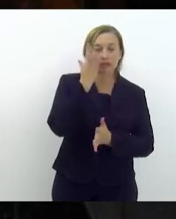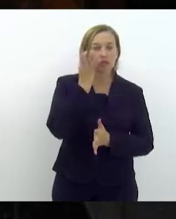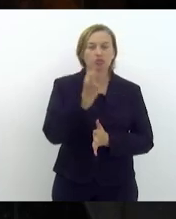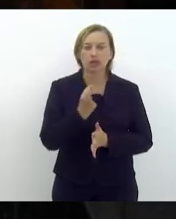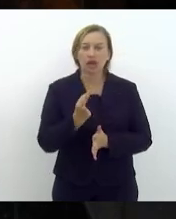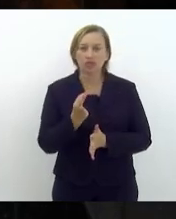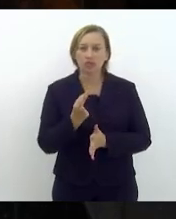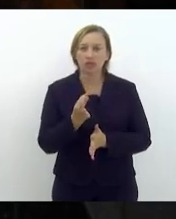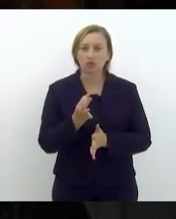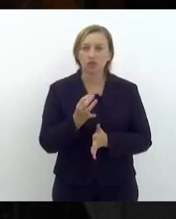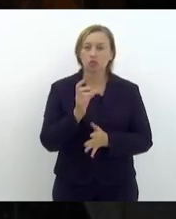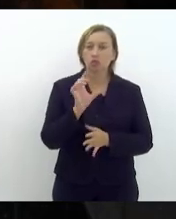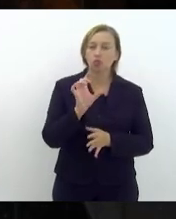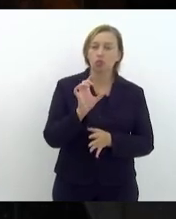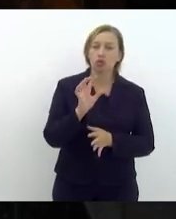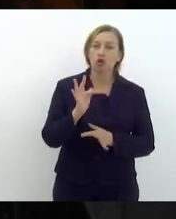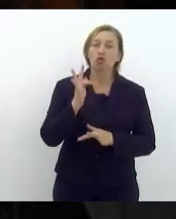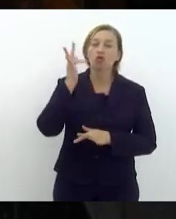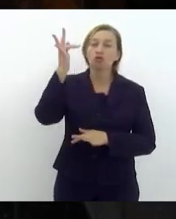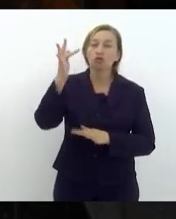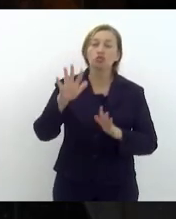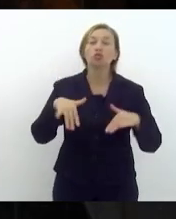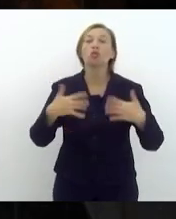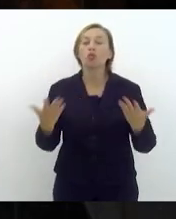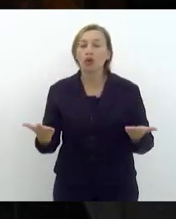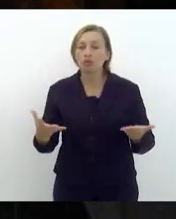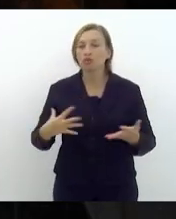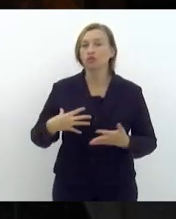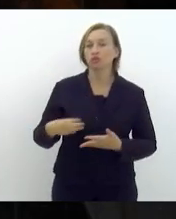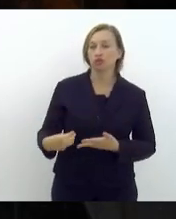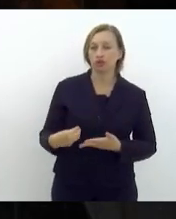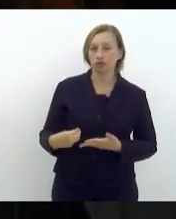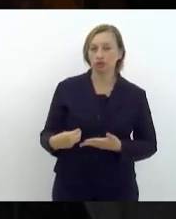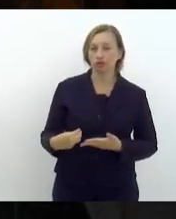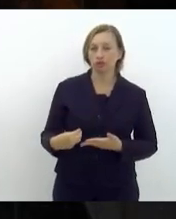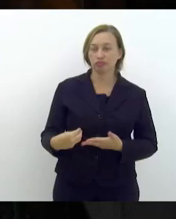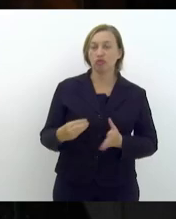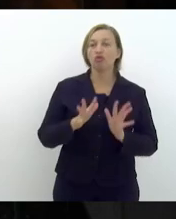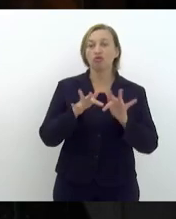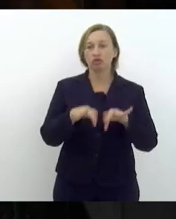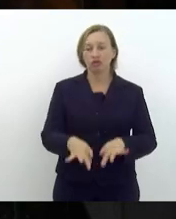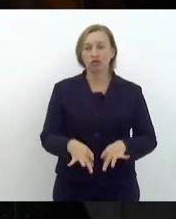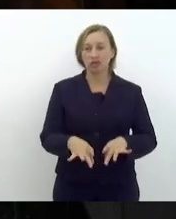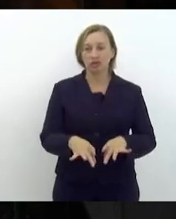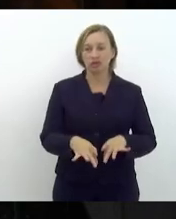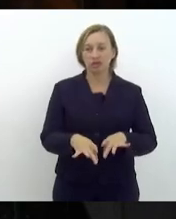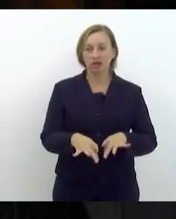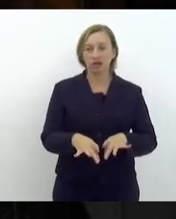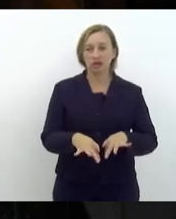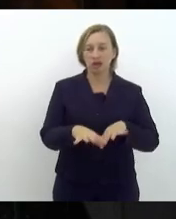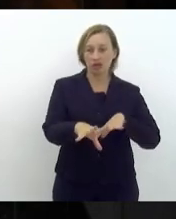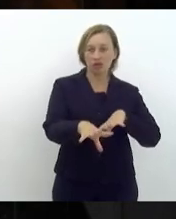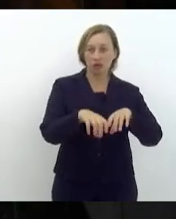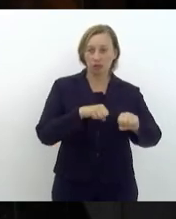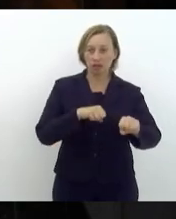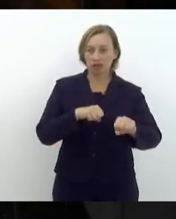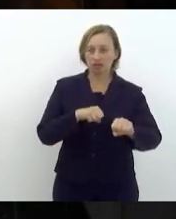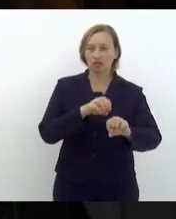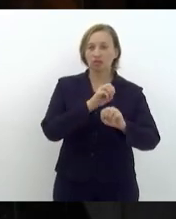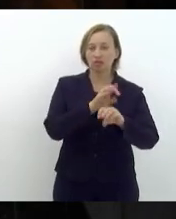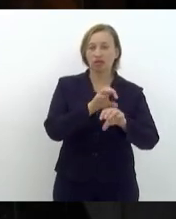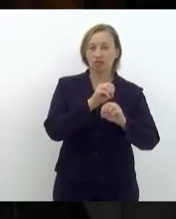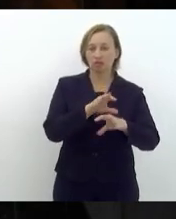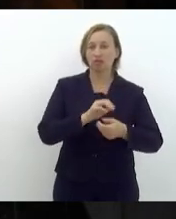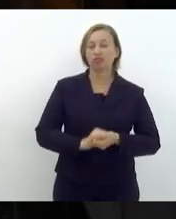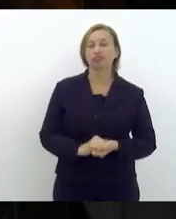será do futuro dele logo ali na frente quando ele concluir essa importante etapa do processo educacional